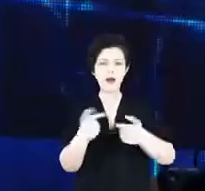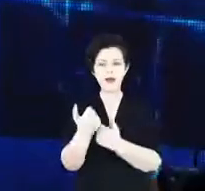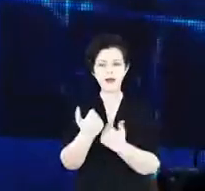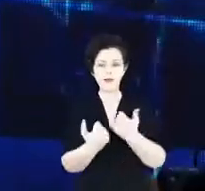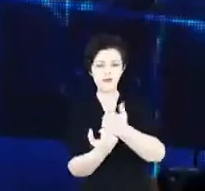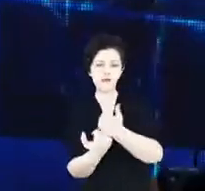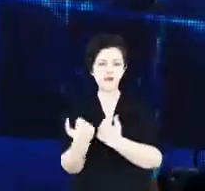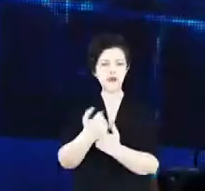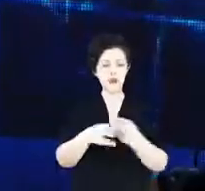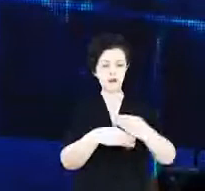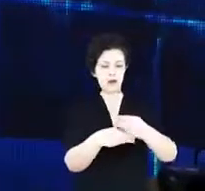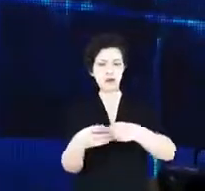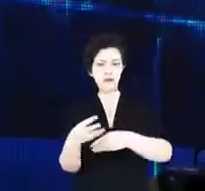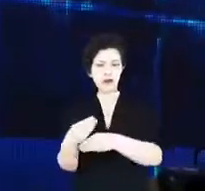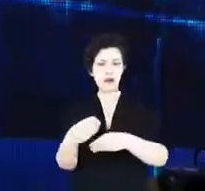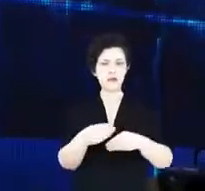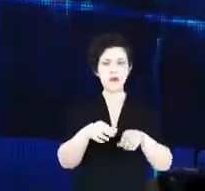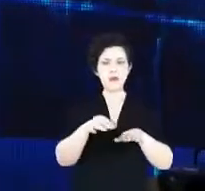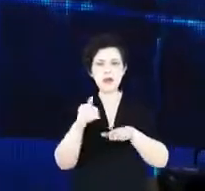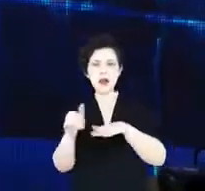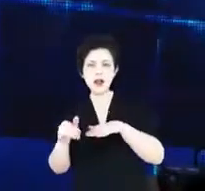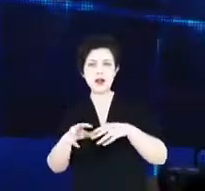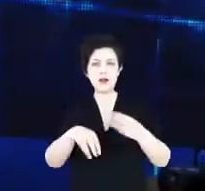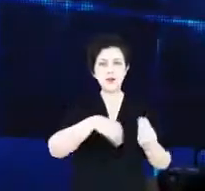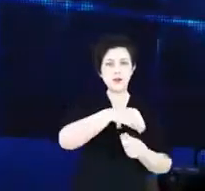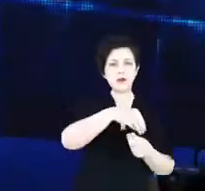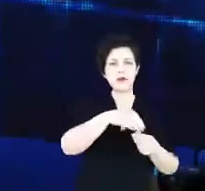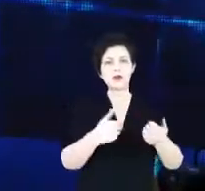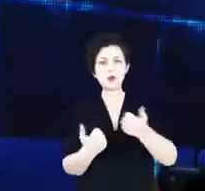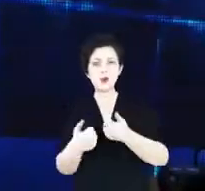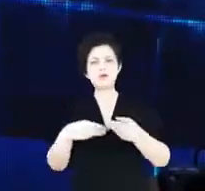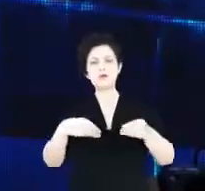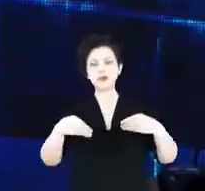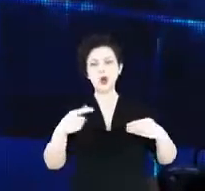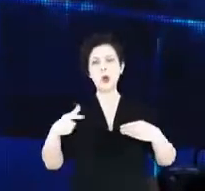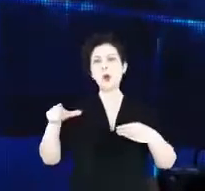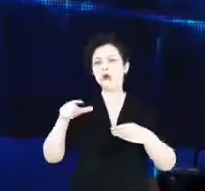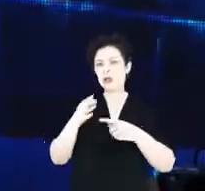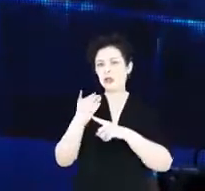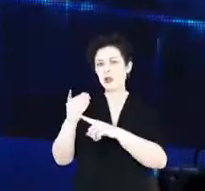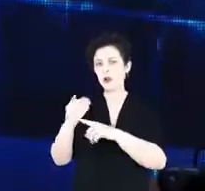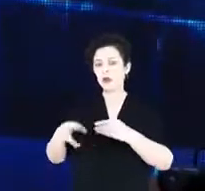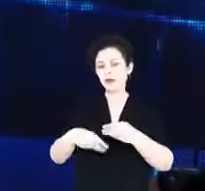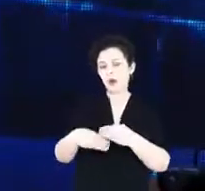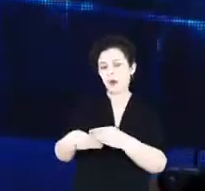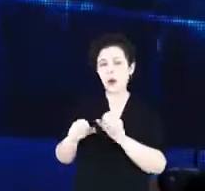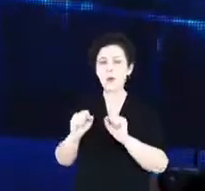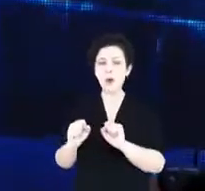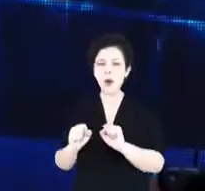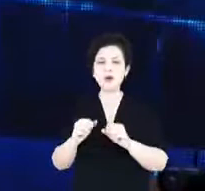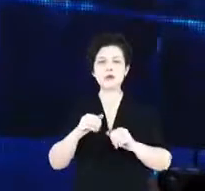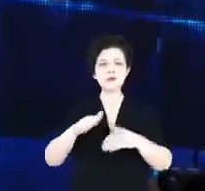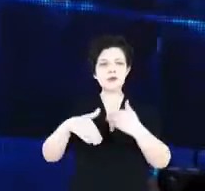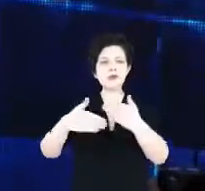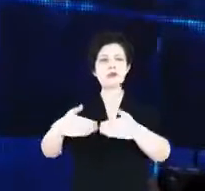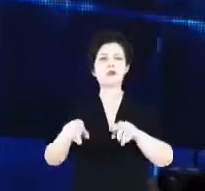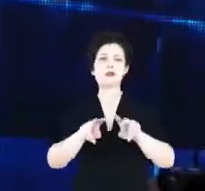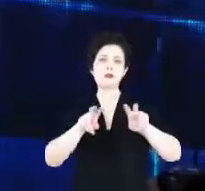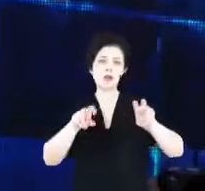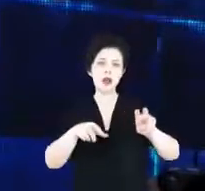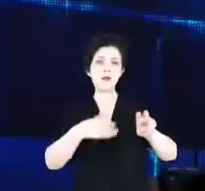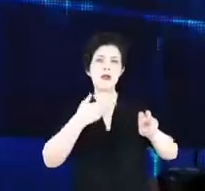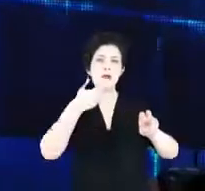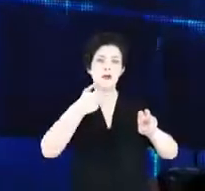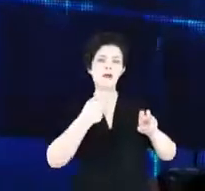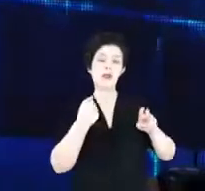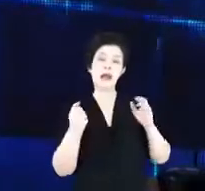da eletrificação da frota com o etanol ou com outras soluções que podem surgir, pensando em avançar também para o tema dos veículos